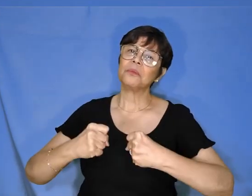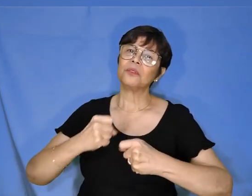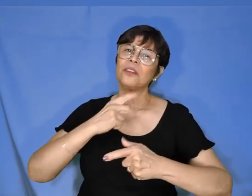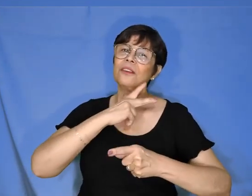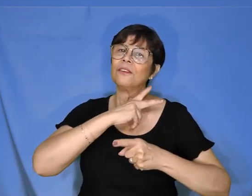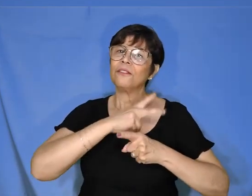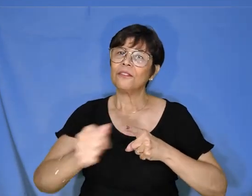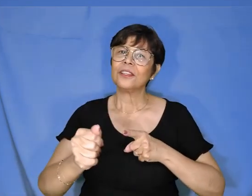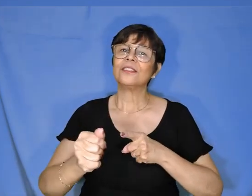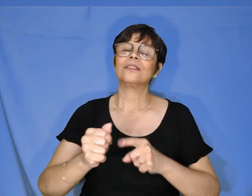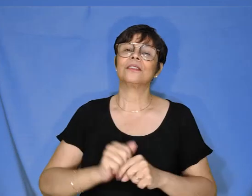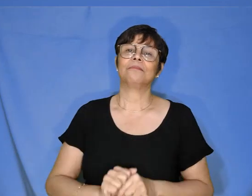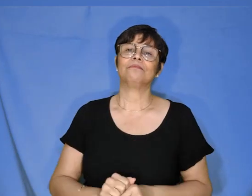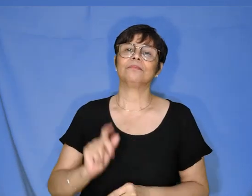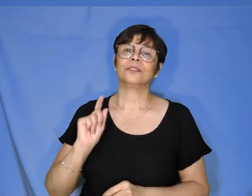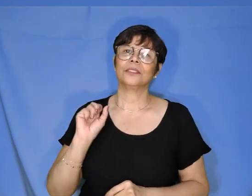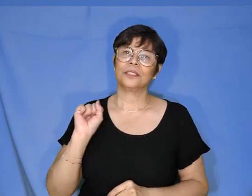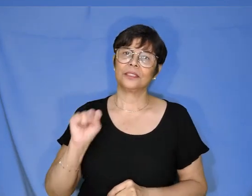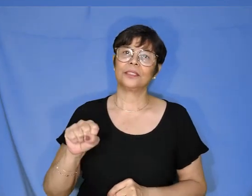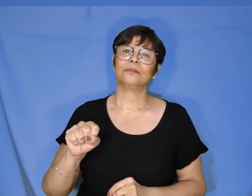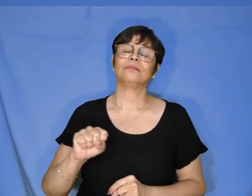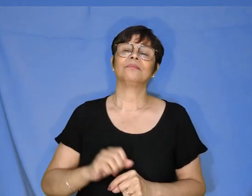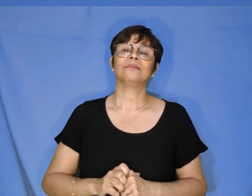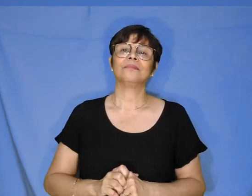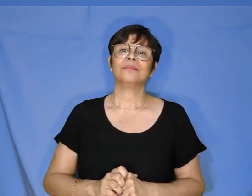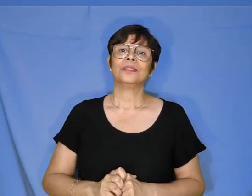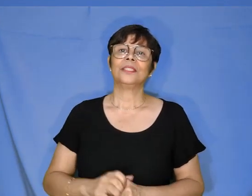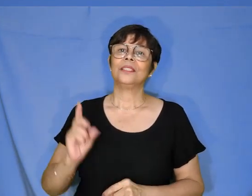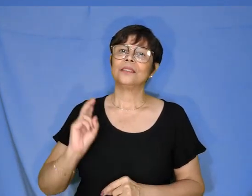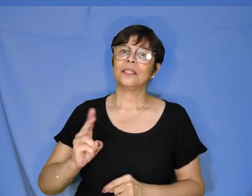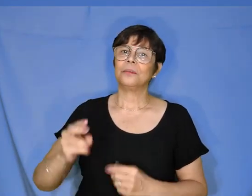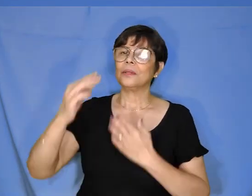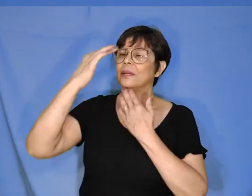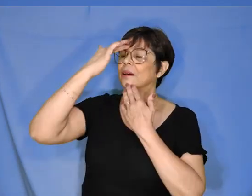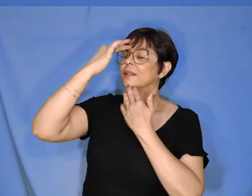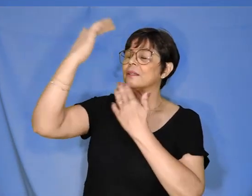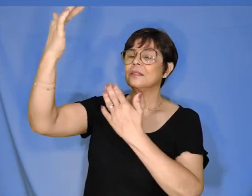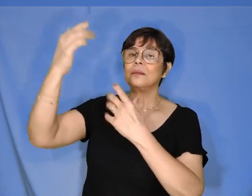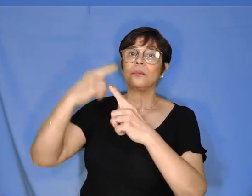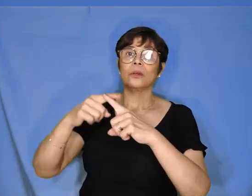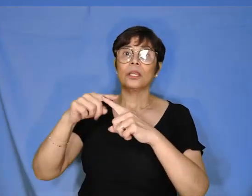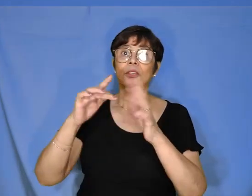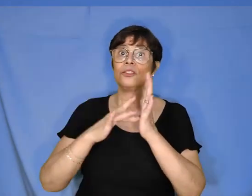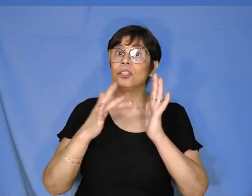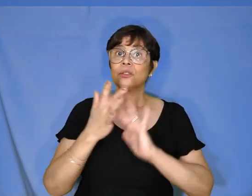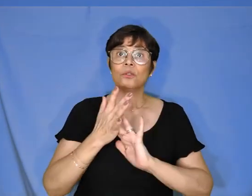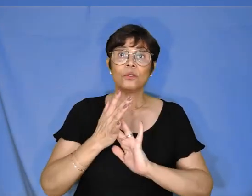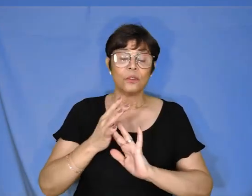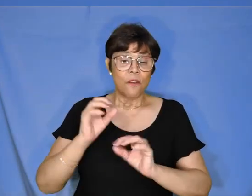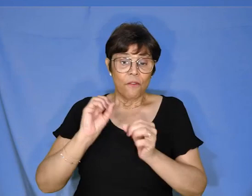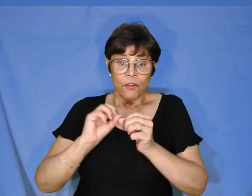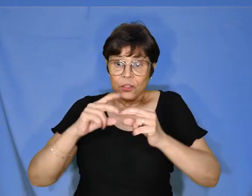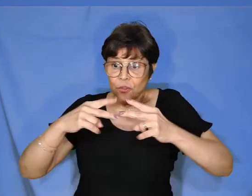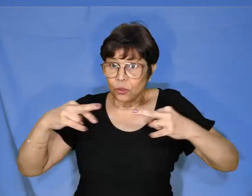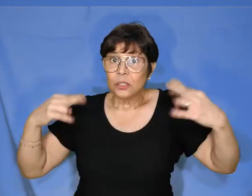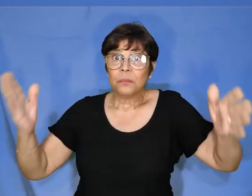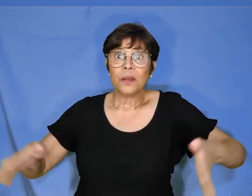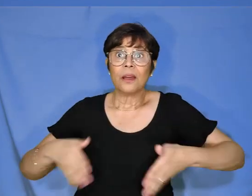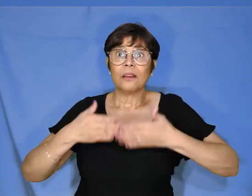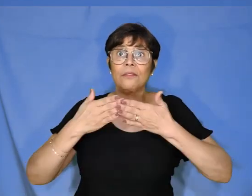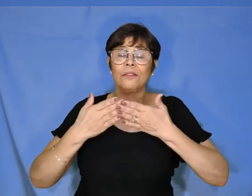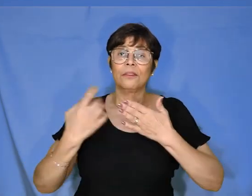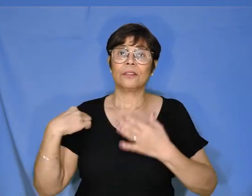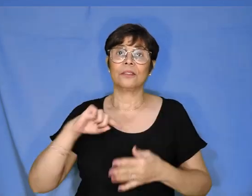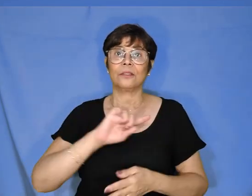fez por mim, por nós, pela igreja, e por isso devemos ser gratos a Deus. Mas Paulo termina esta pequena sessão